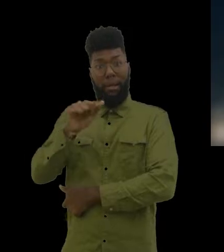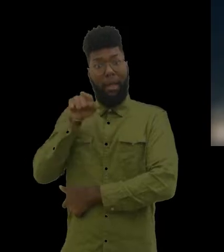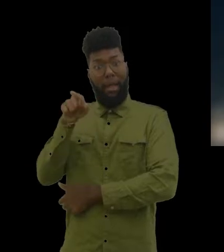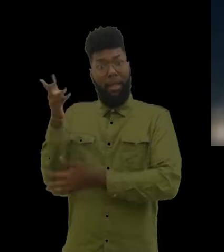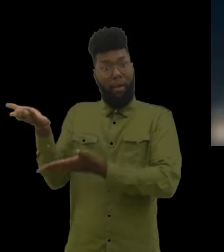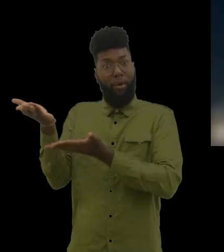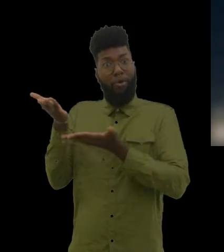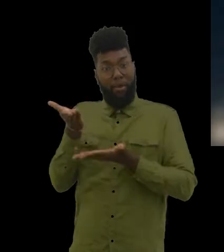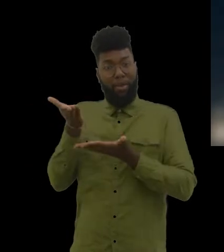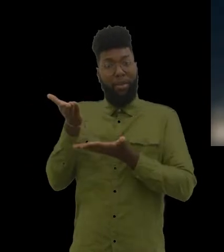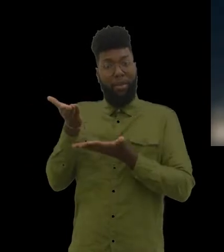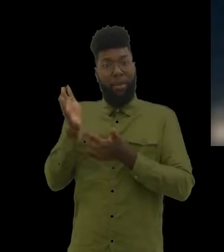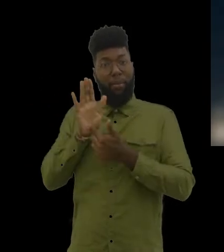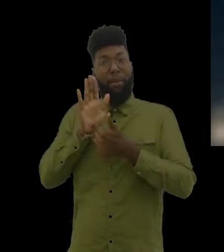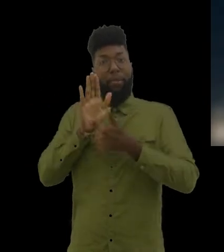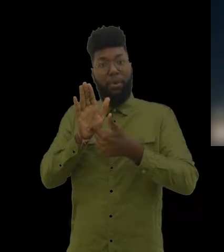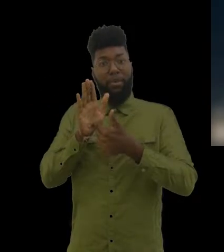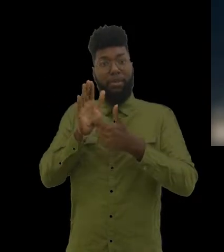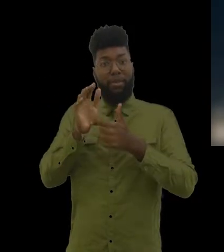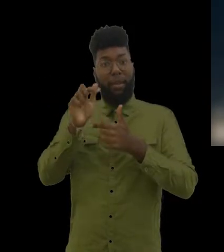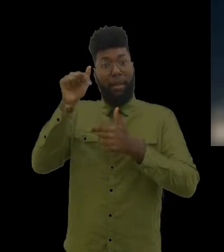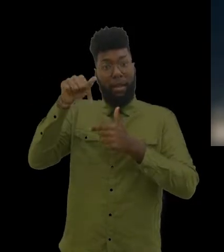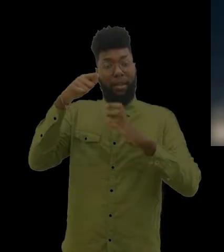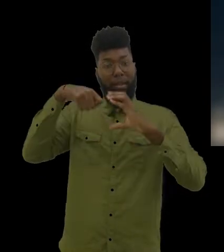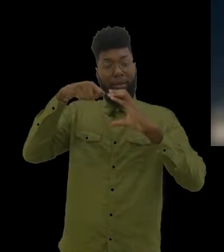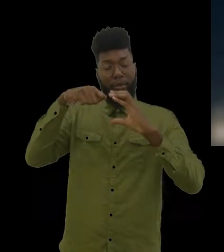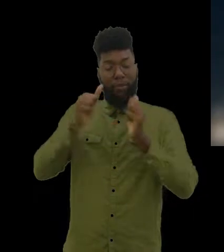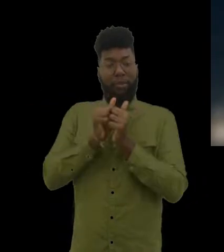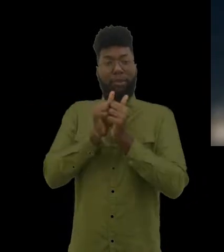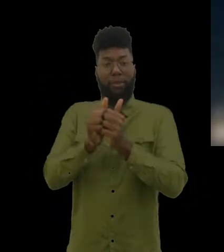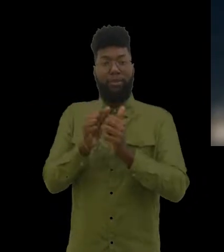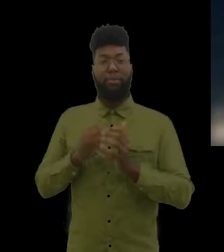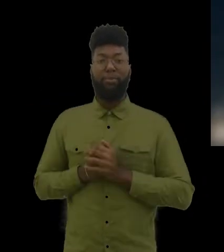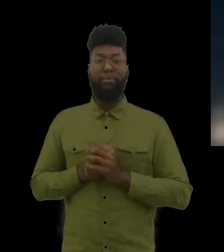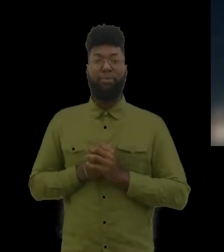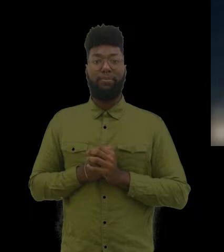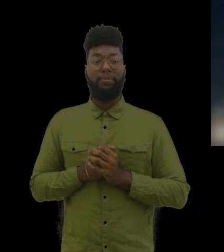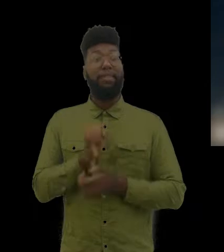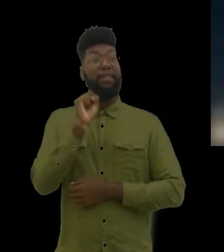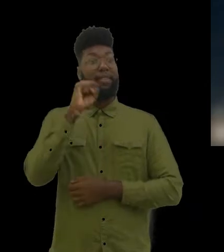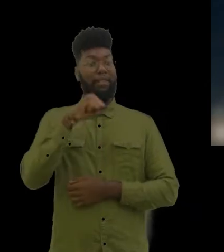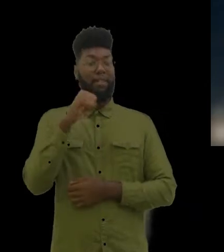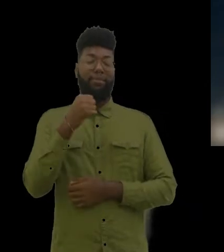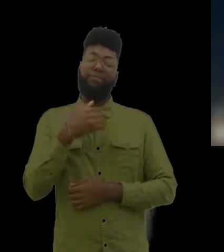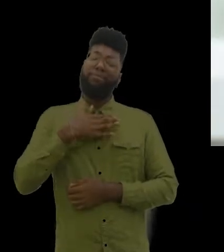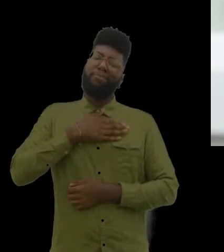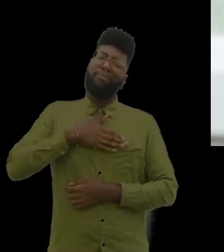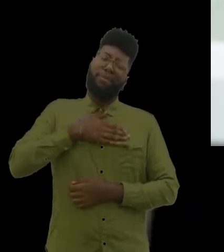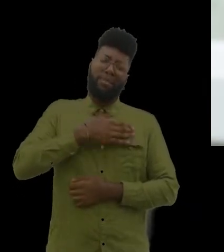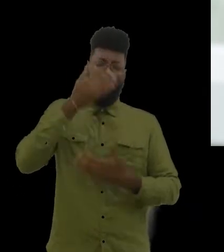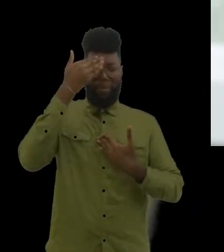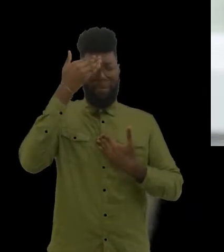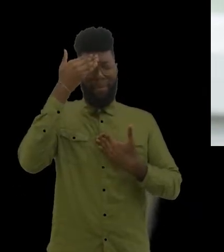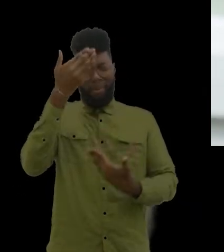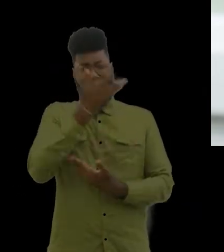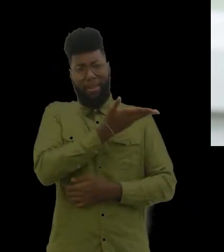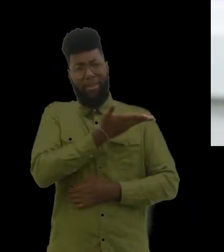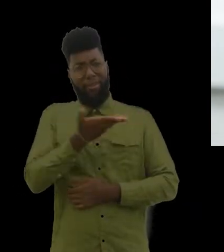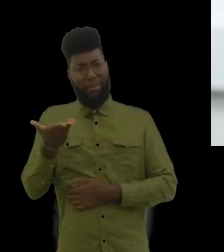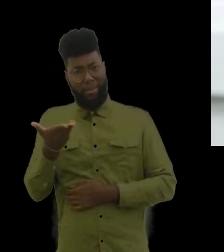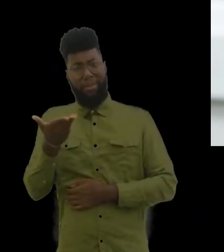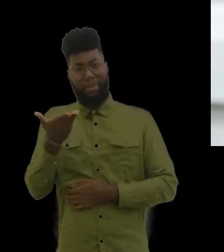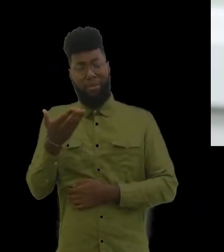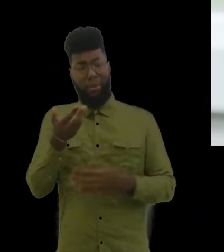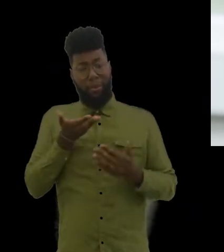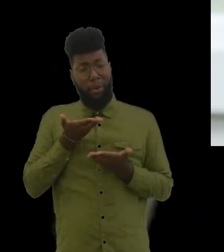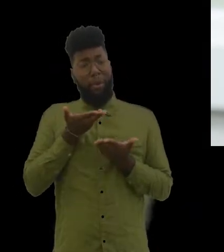para apresentar então este programa aí que a gente vai começar a rodar a partir de agora. Isso aí, prof, que prazer. Obrigada, pessoal, pelo espaço. Estou